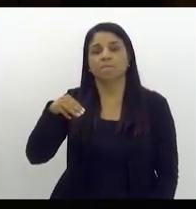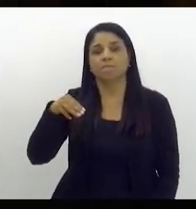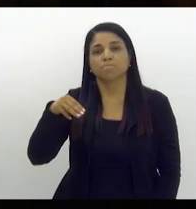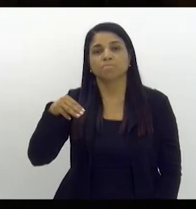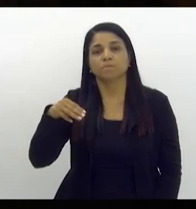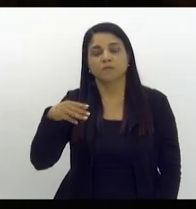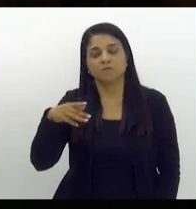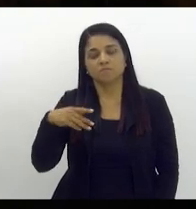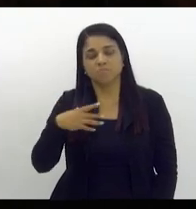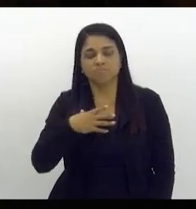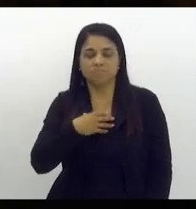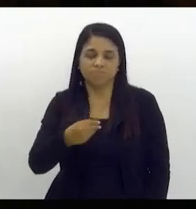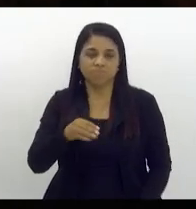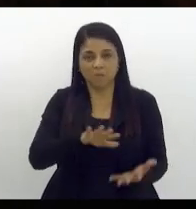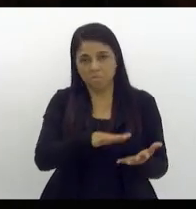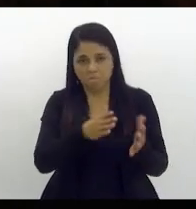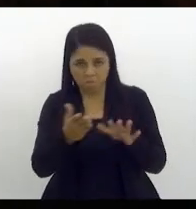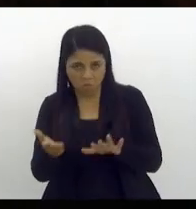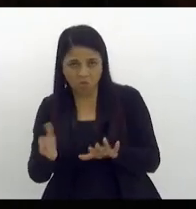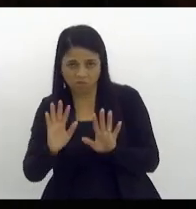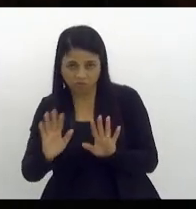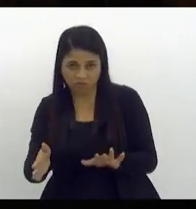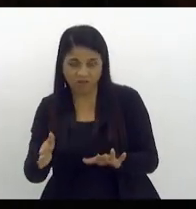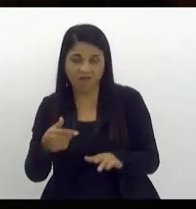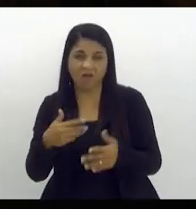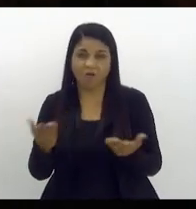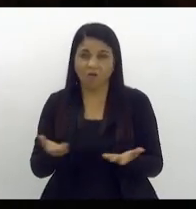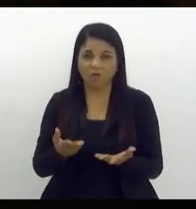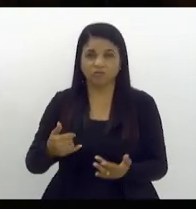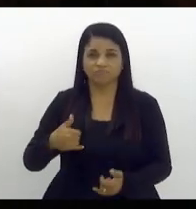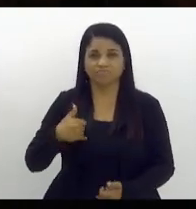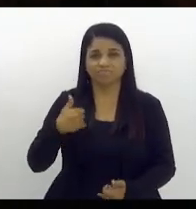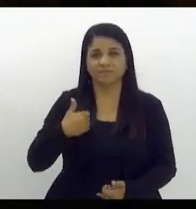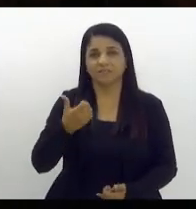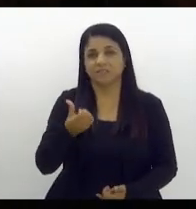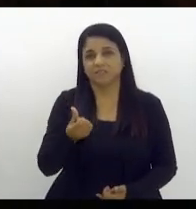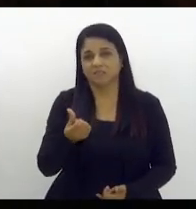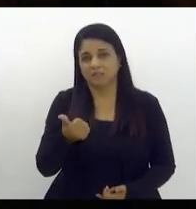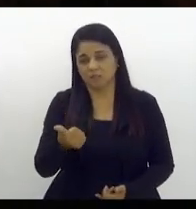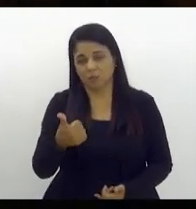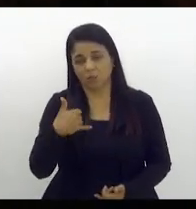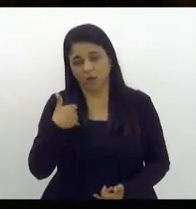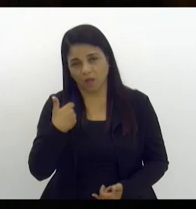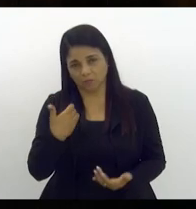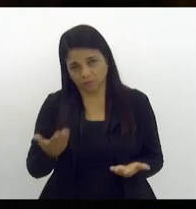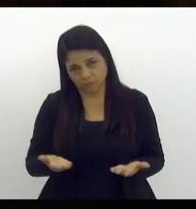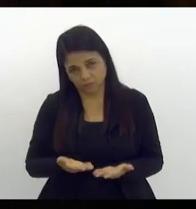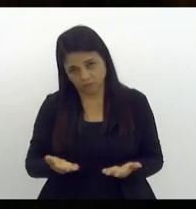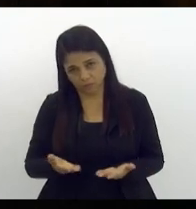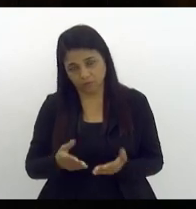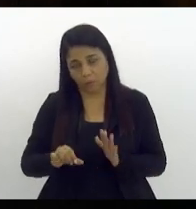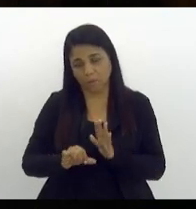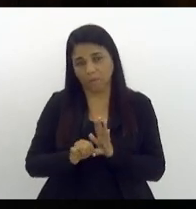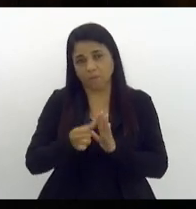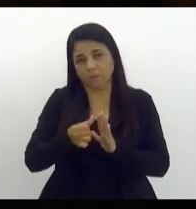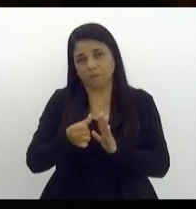por essa doença e que hoje estaria completando seus 61 anos de vida, seria o primeiro